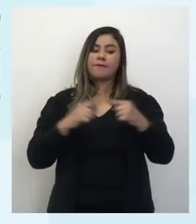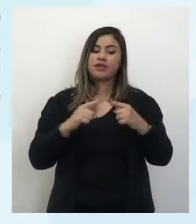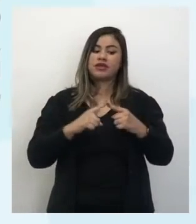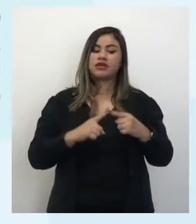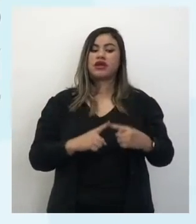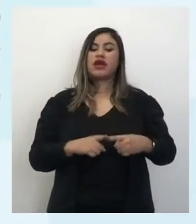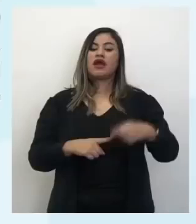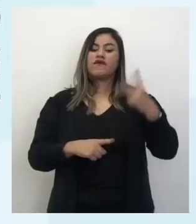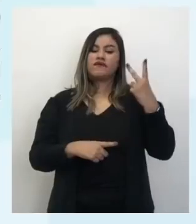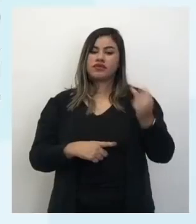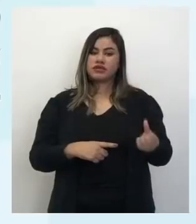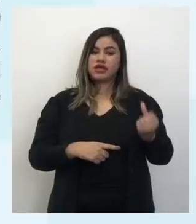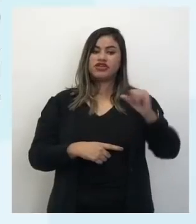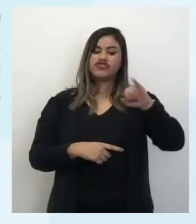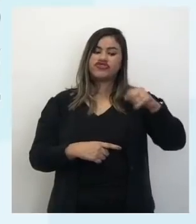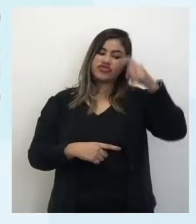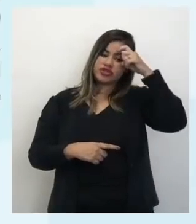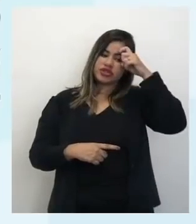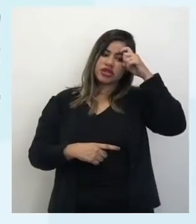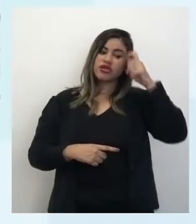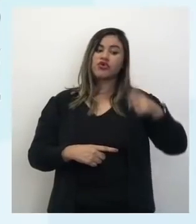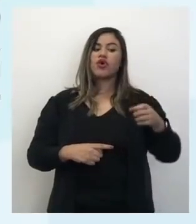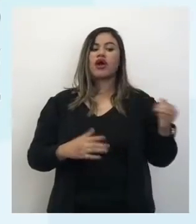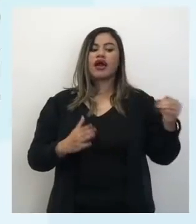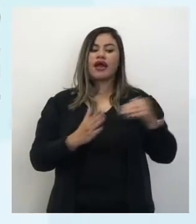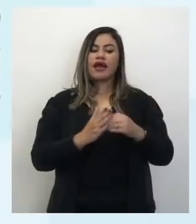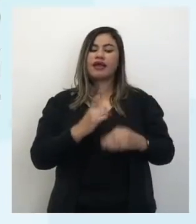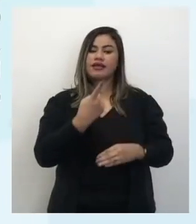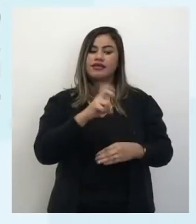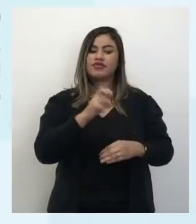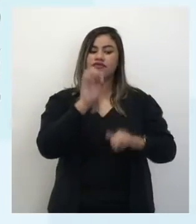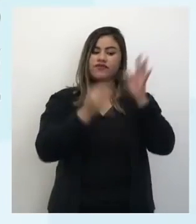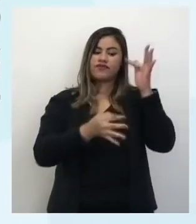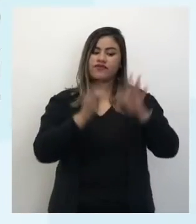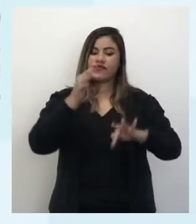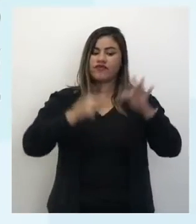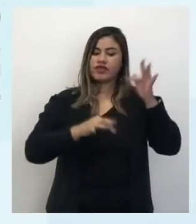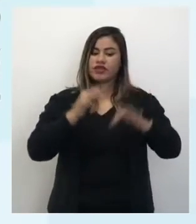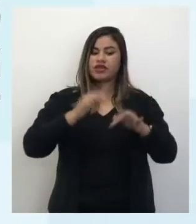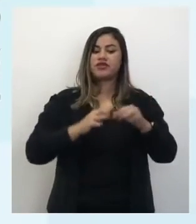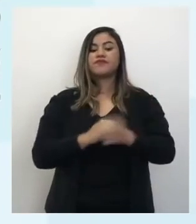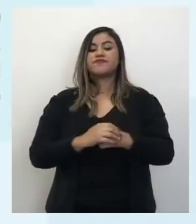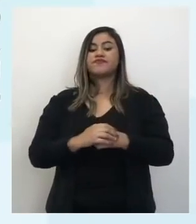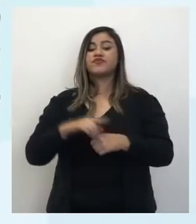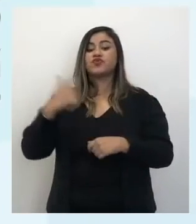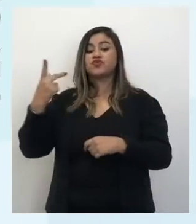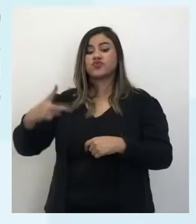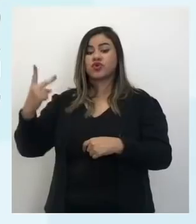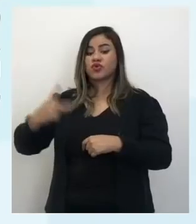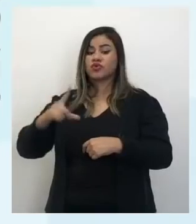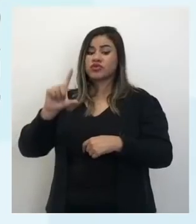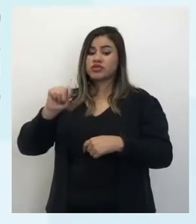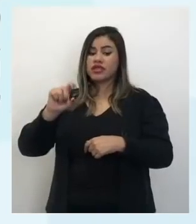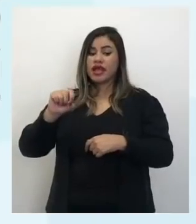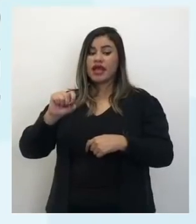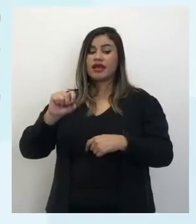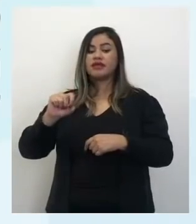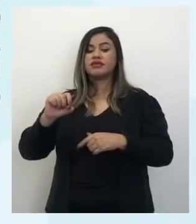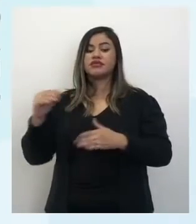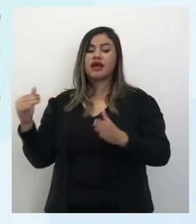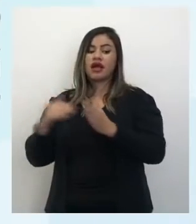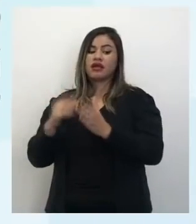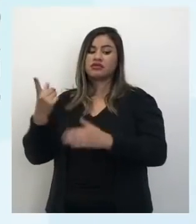de fevereiro de 2020, e o segundo, entre 10 e 19 de maio de 2020. Um artigo sobre o